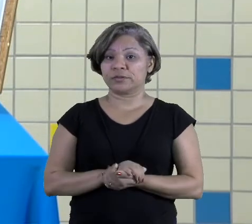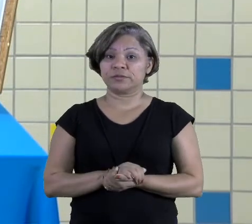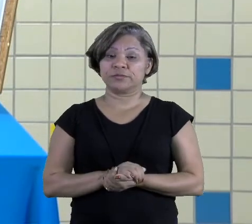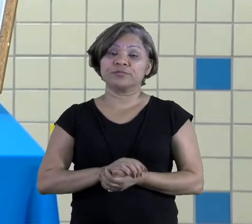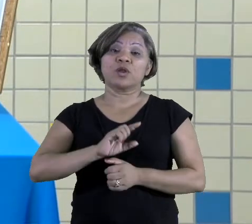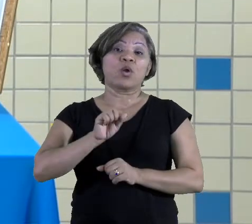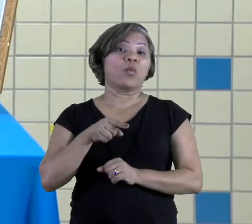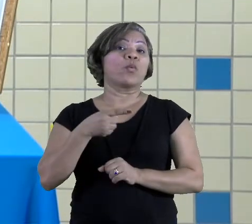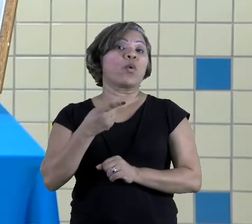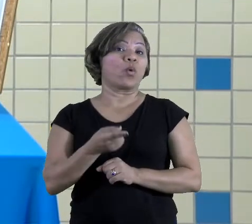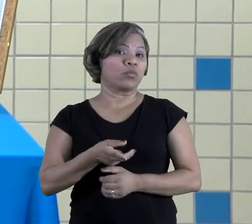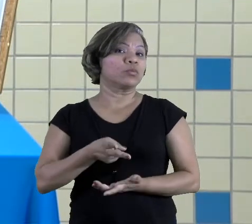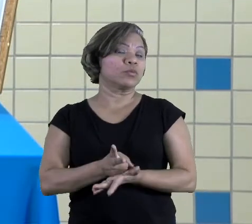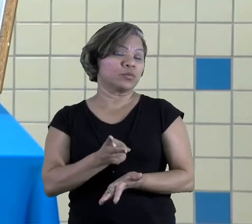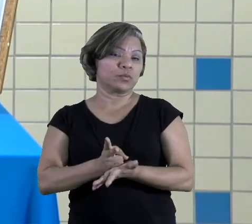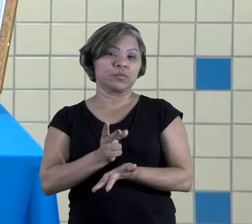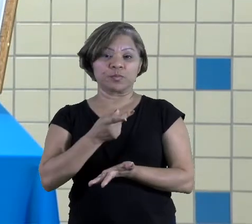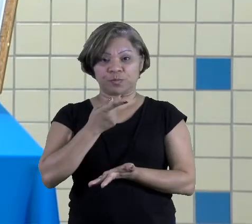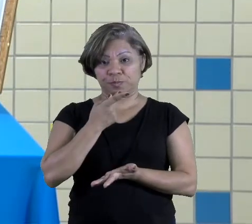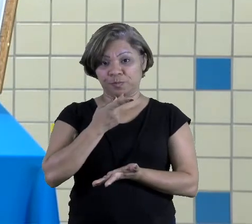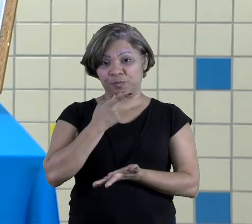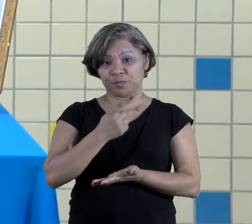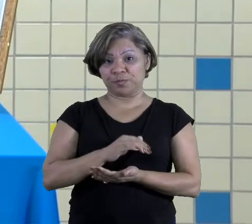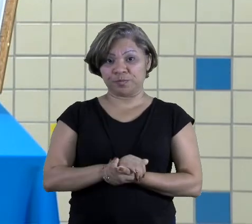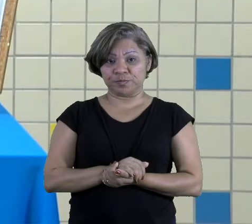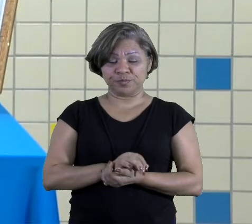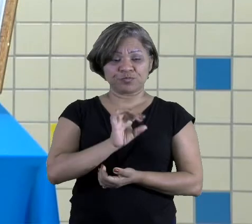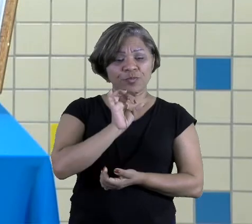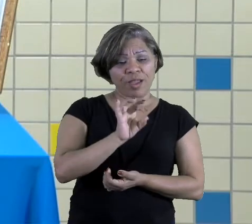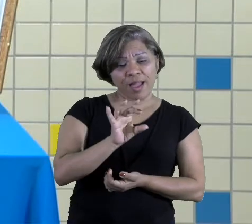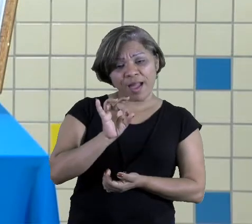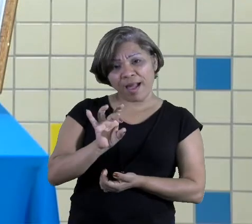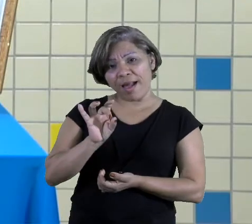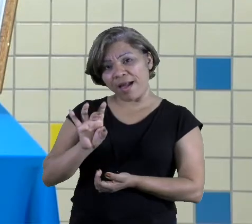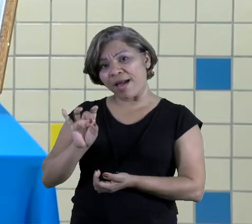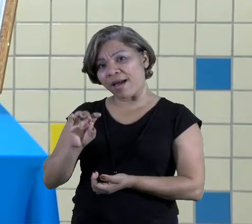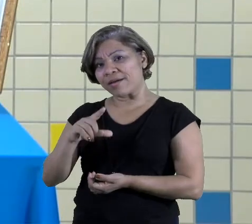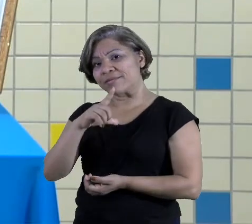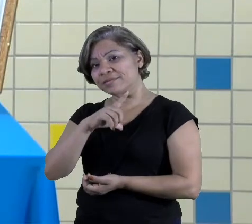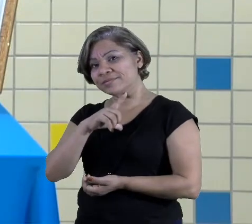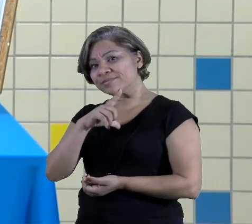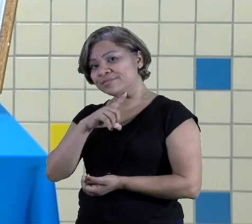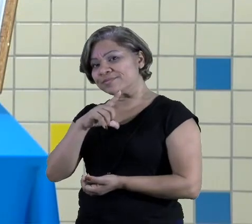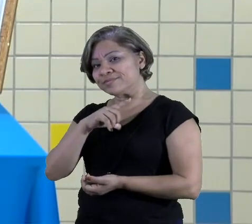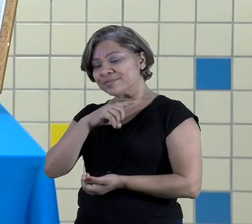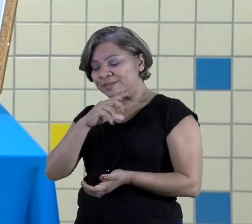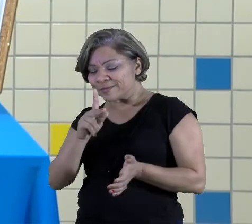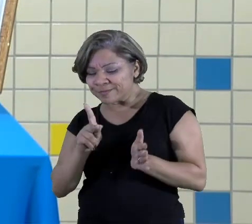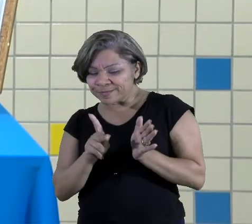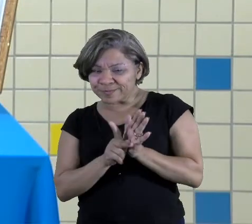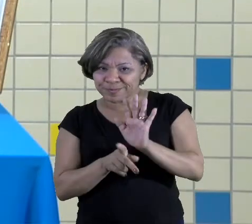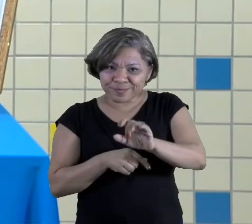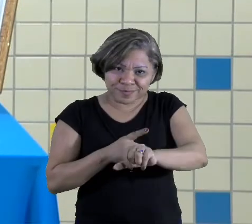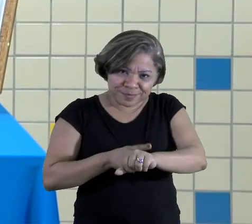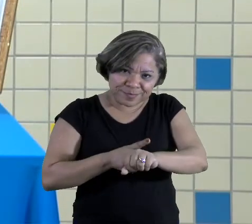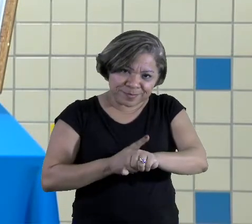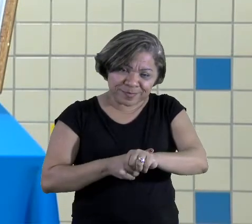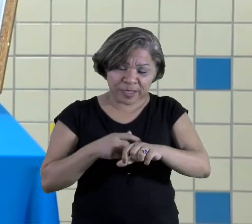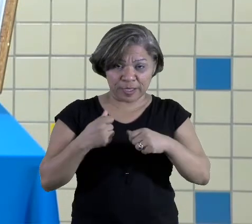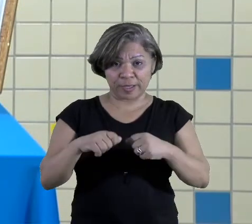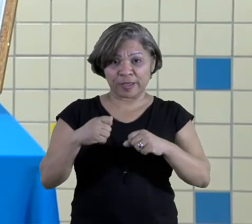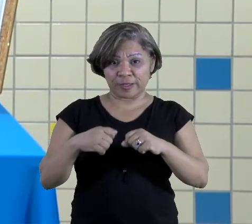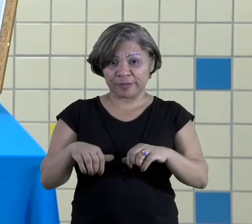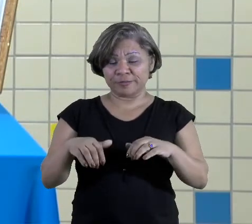sempre falamos aqui é que cada criança tem o seu tempo. E é muito importante que esse tempo seja